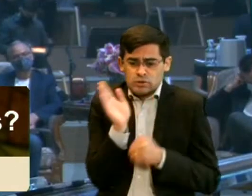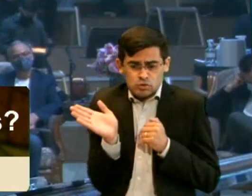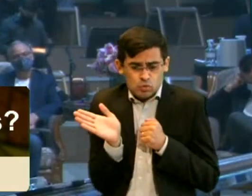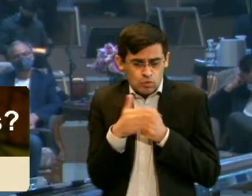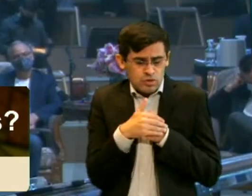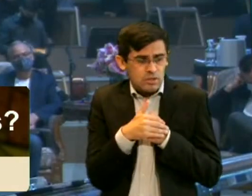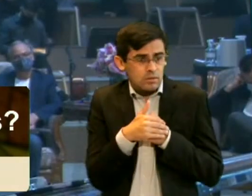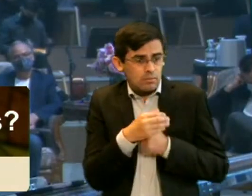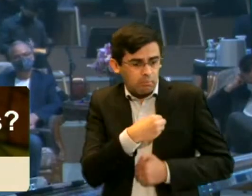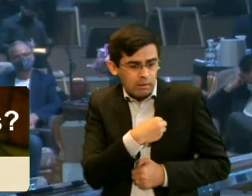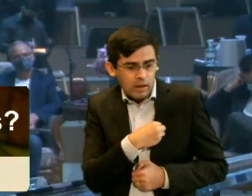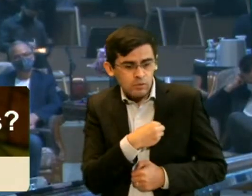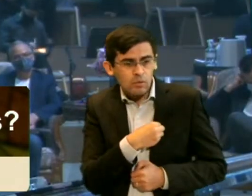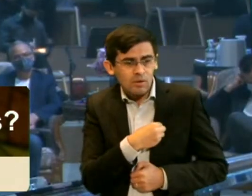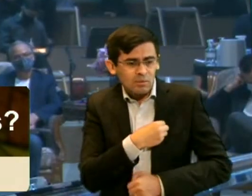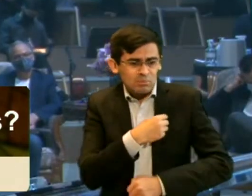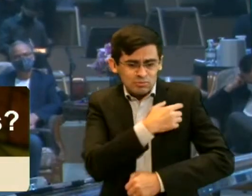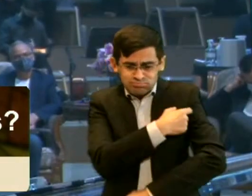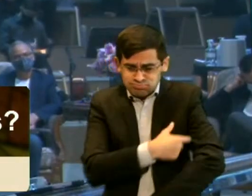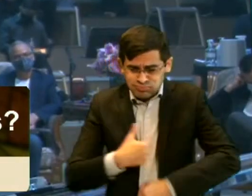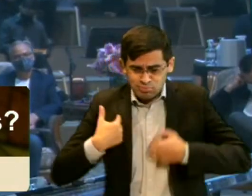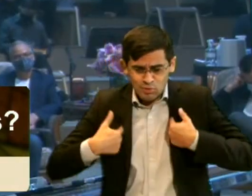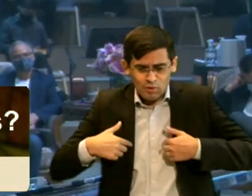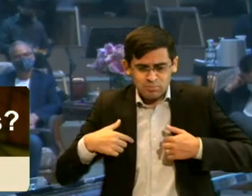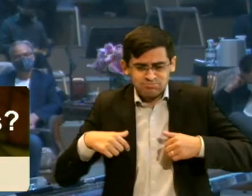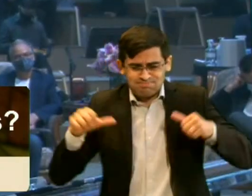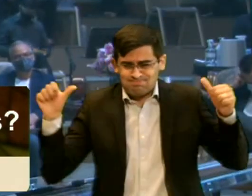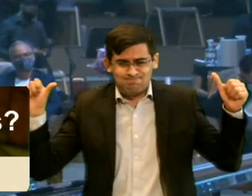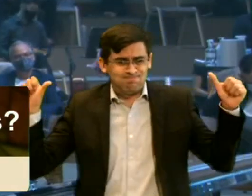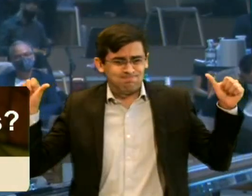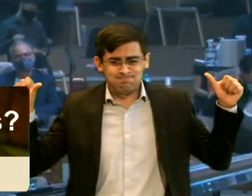meus ossos envelheceram.